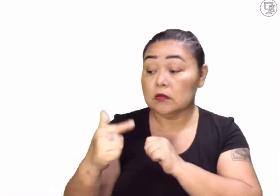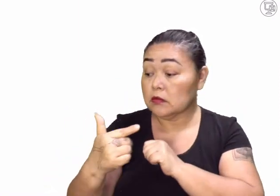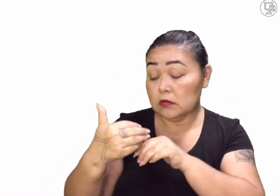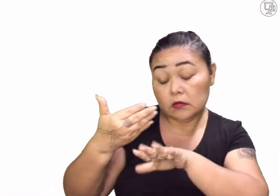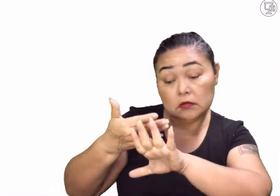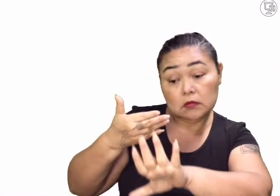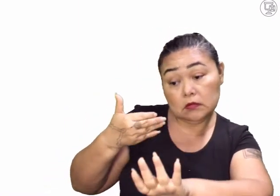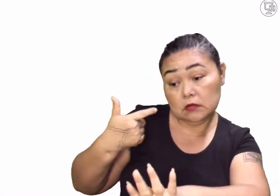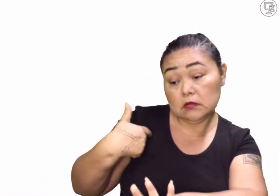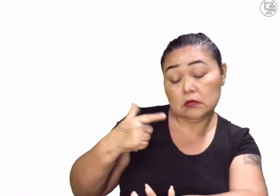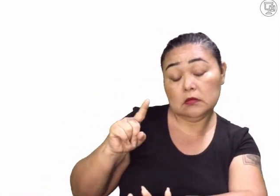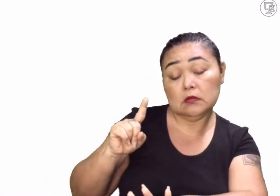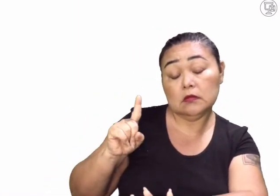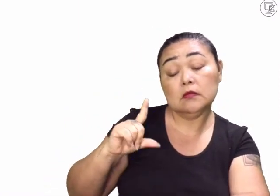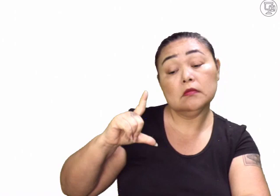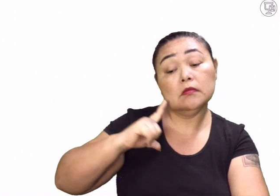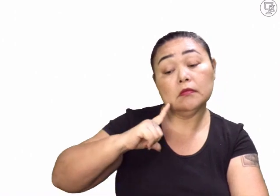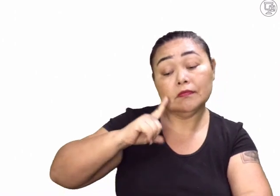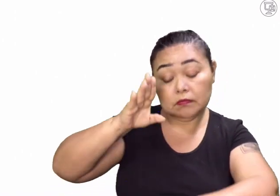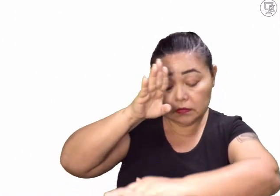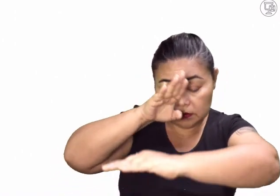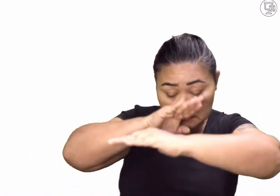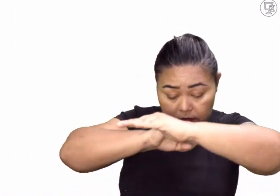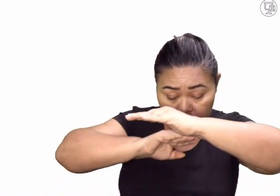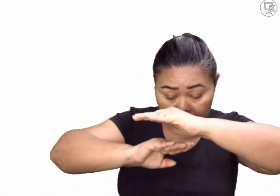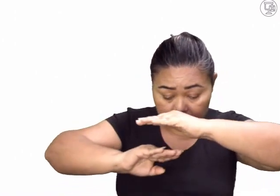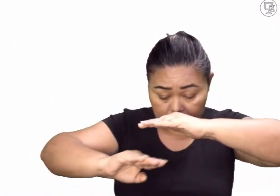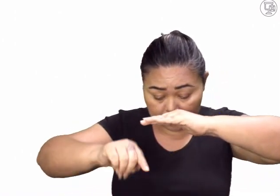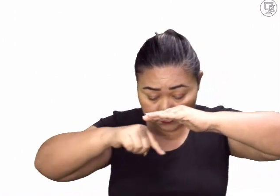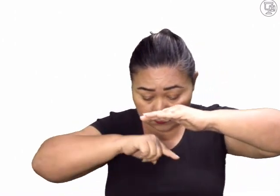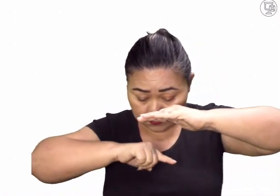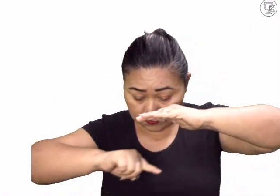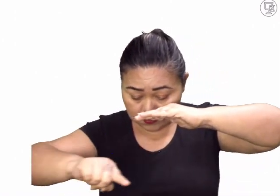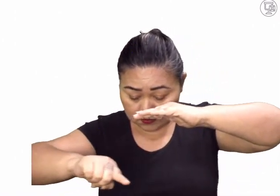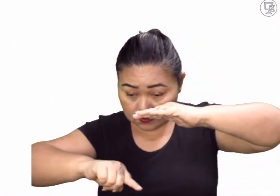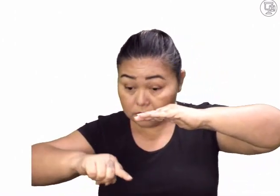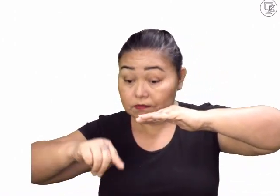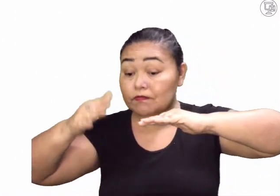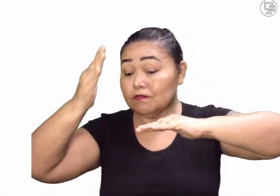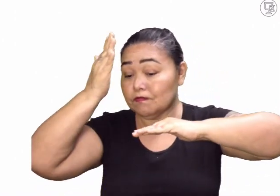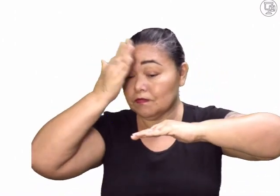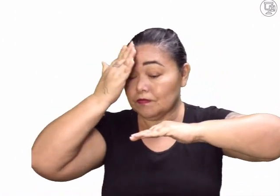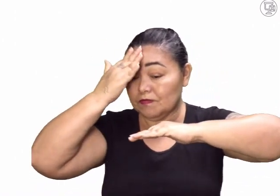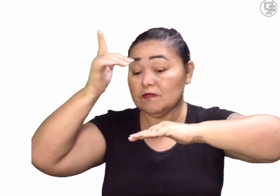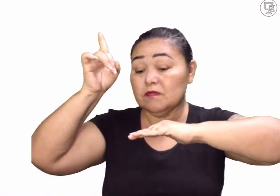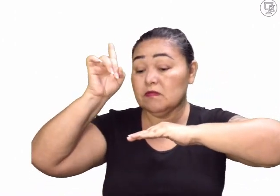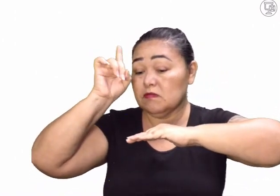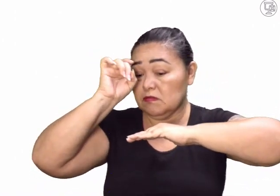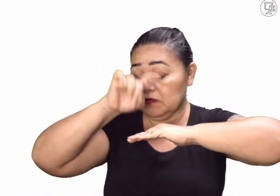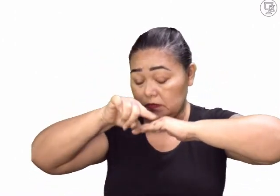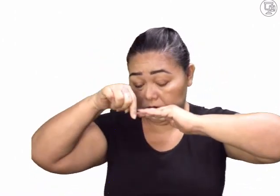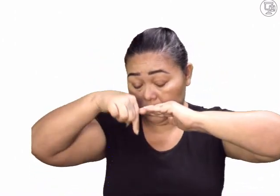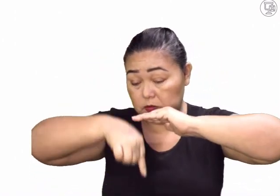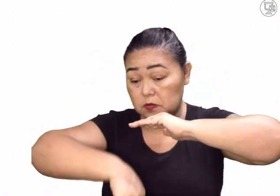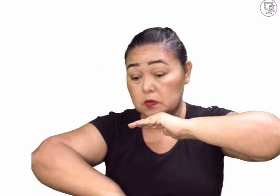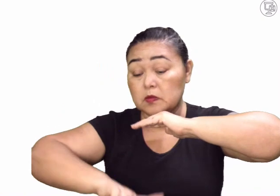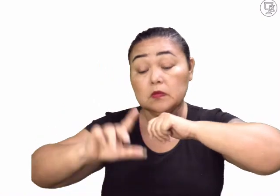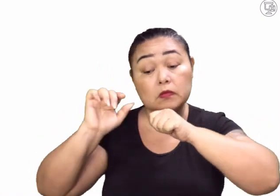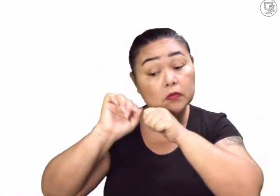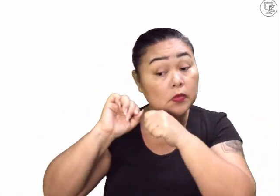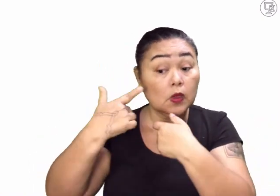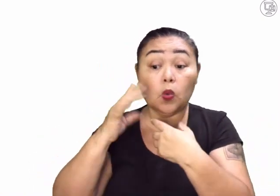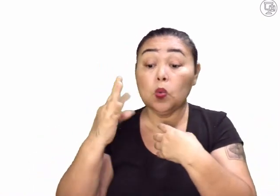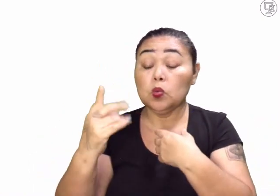e você vai ter que tirar do subsolo. Então, o acesso é mais difícil, né? E nem todos têm o recurso, o dinheiro